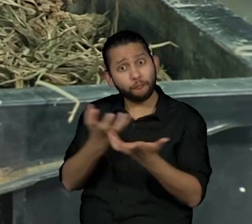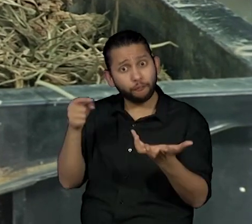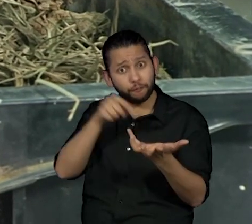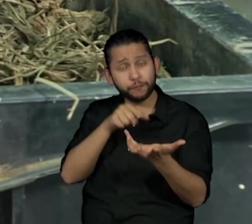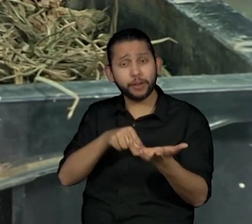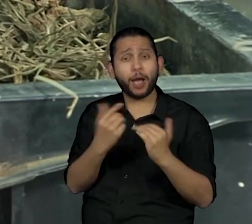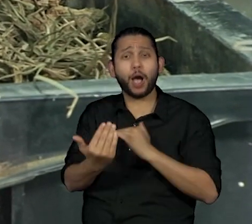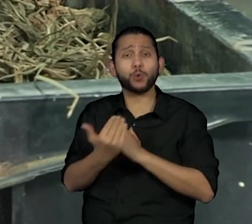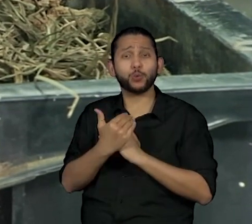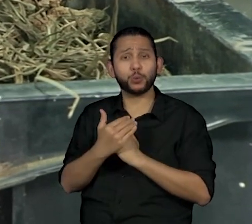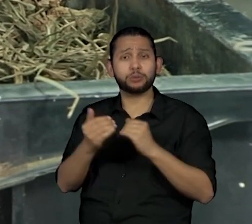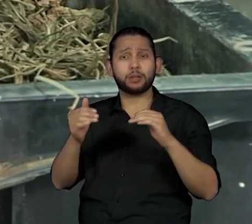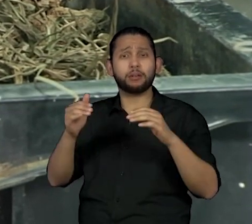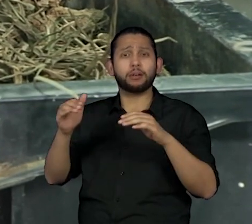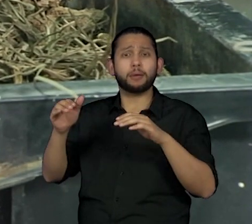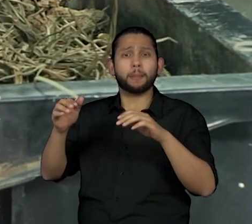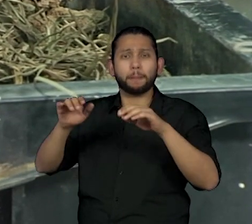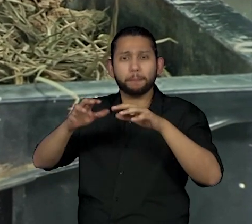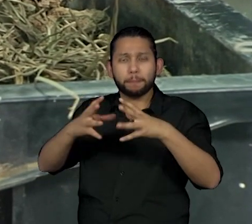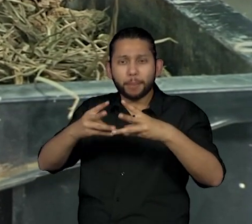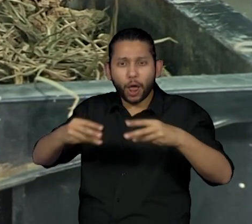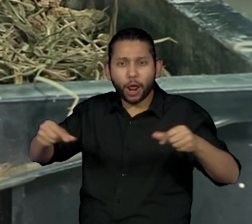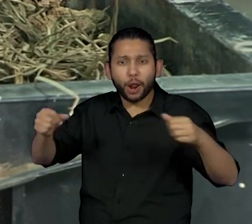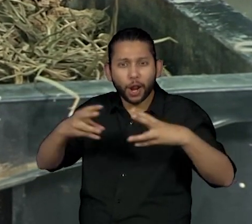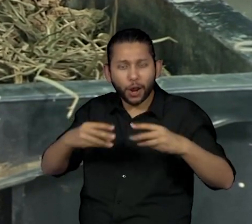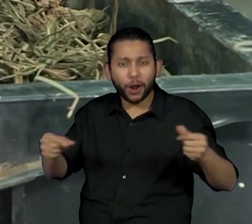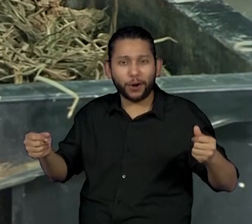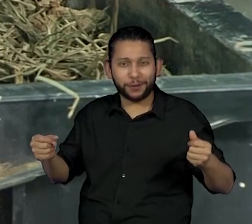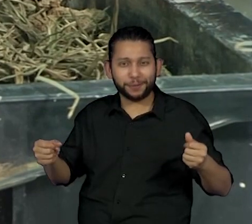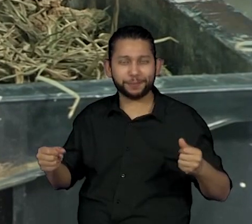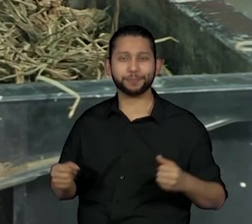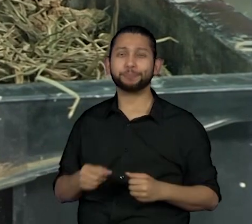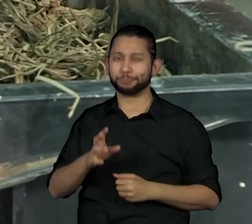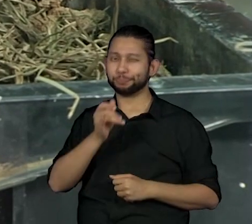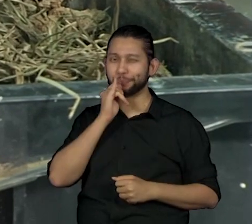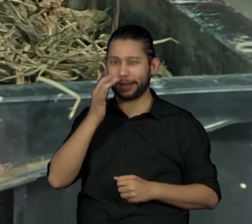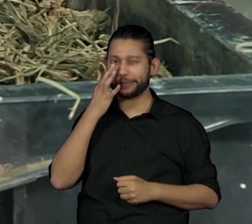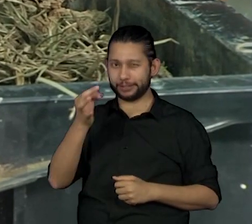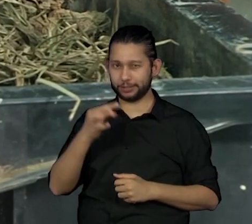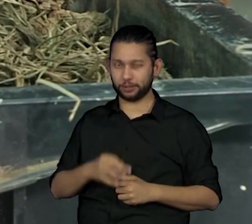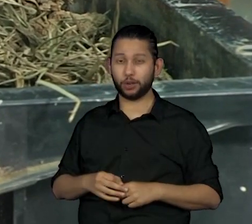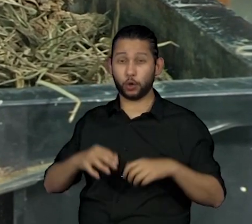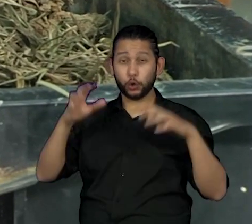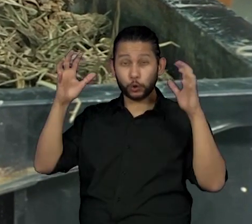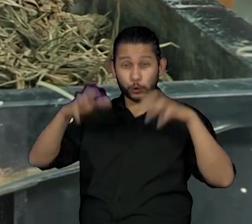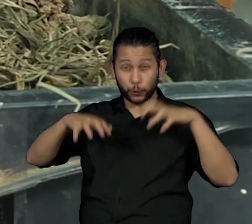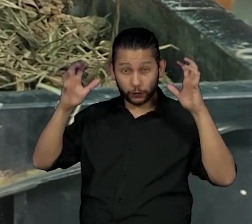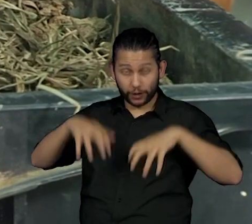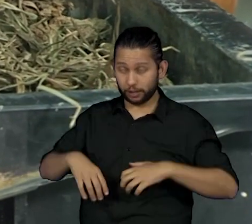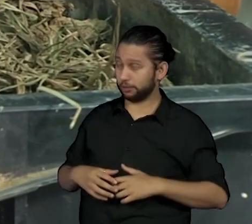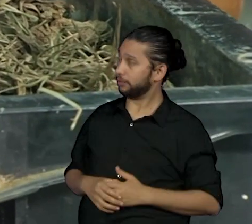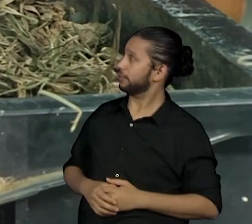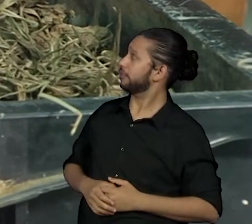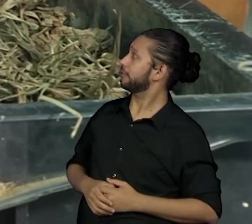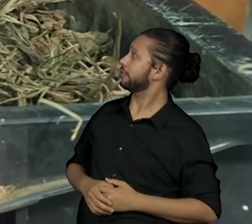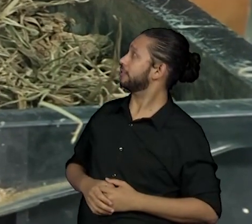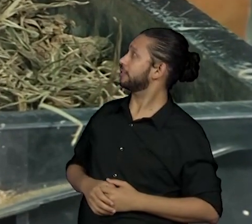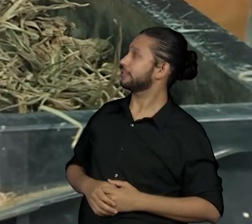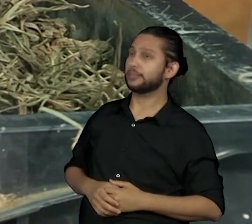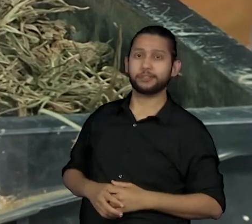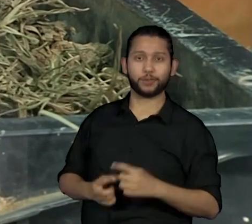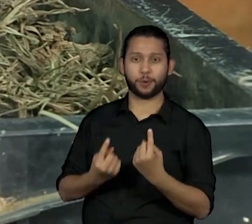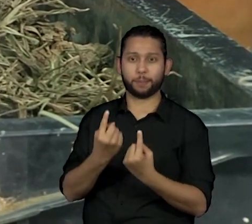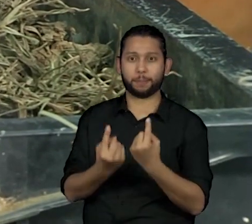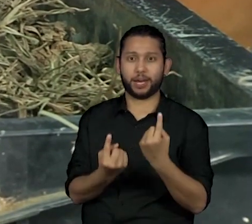a evitar o desmoronamento, igual a gente viu na foto agora há pouco. Preste atenção. Então, está chovendo, ó. Os